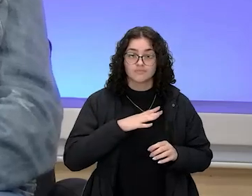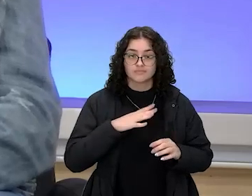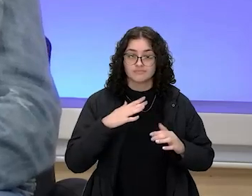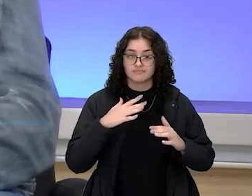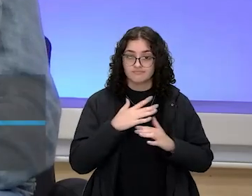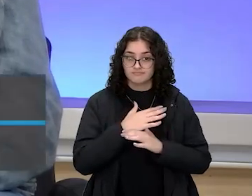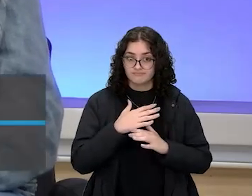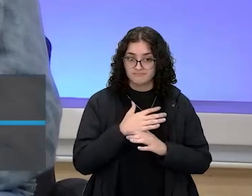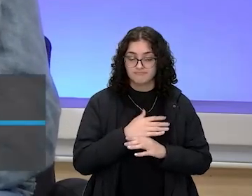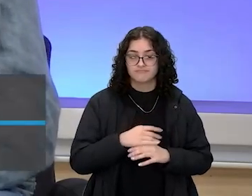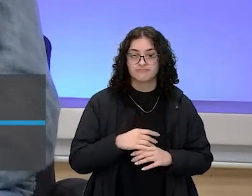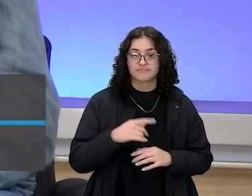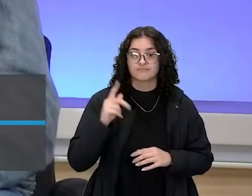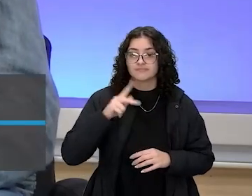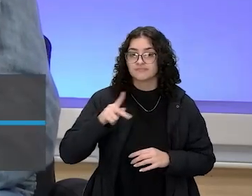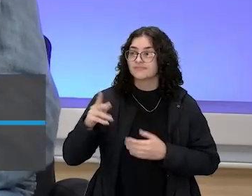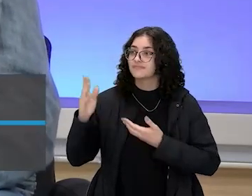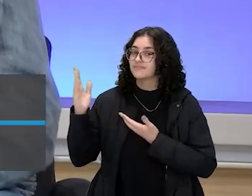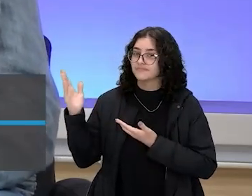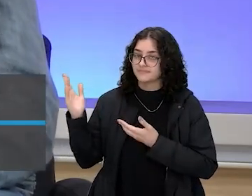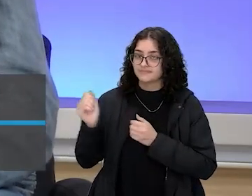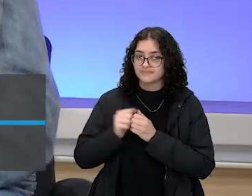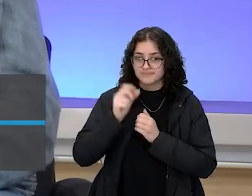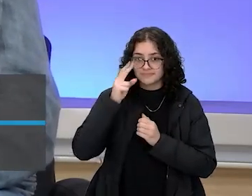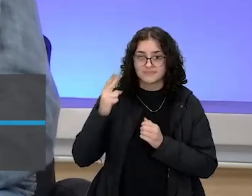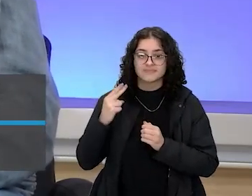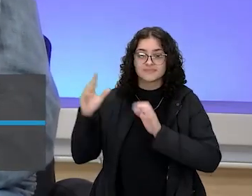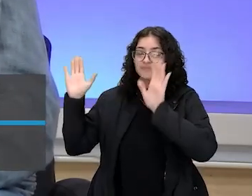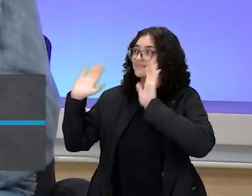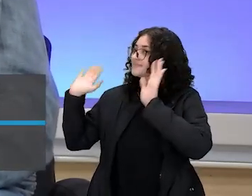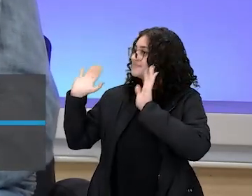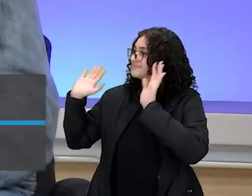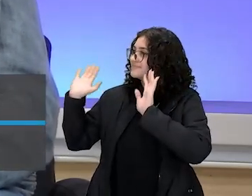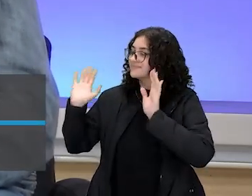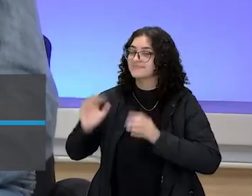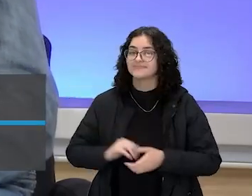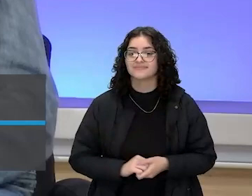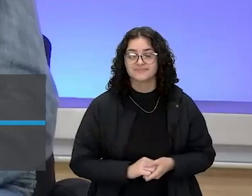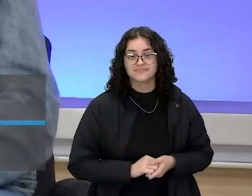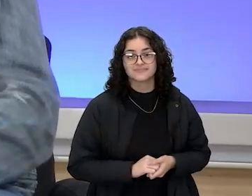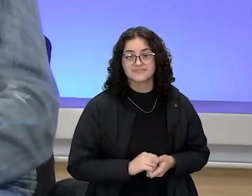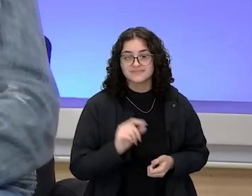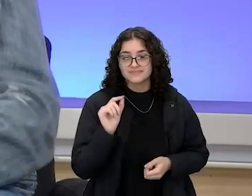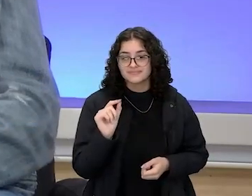sou a professora Sumaia, estou aqui com a Natália. Olá, Natália, tudo bem?